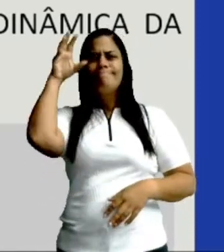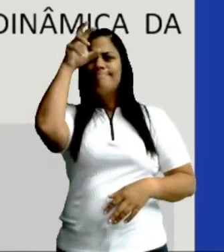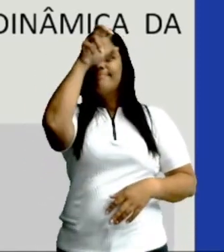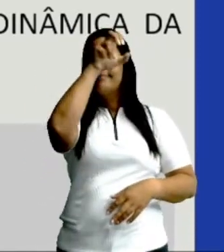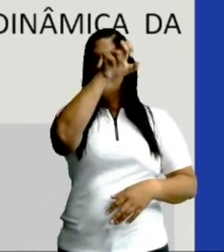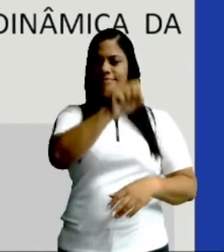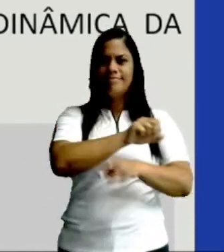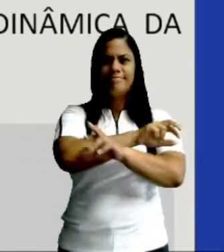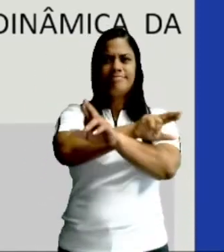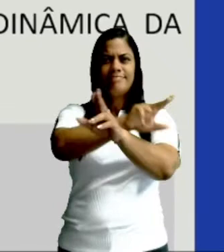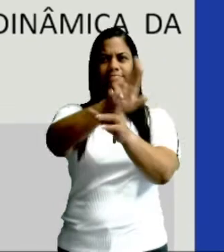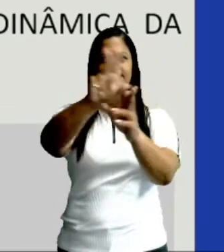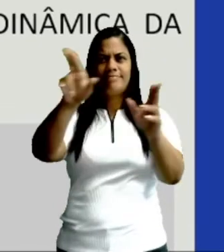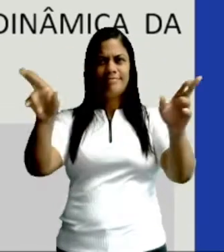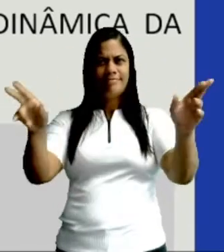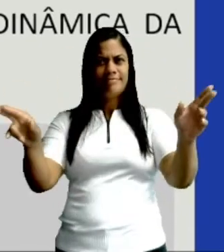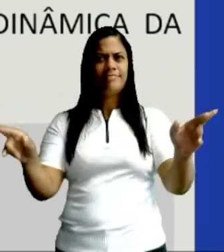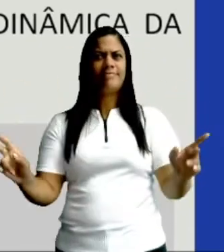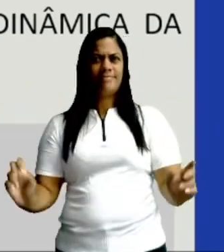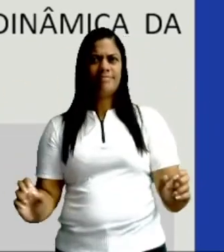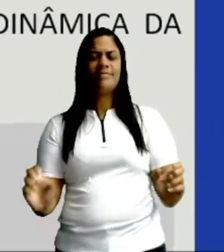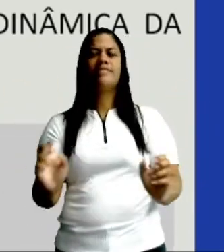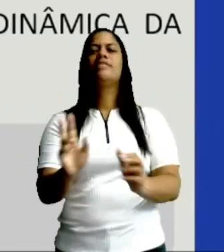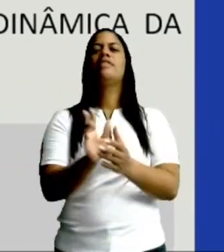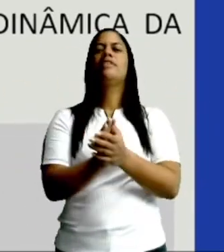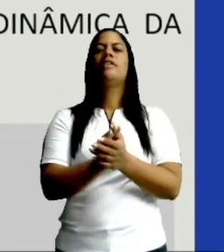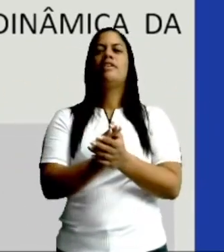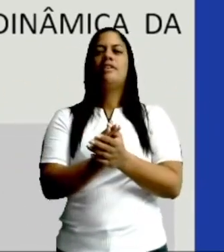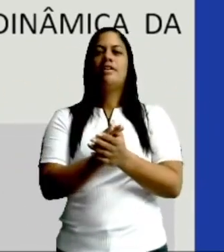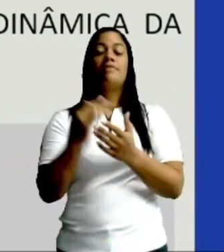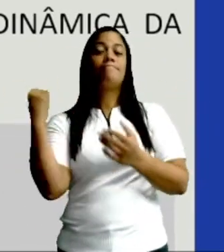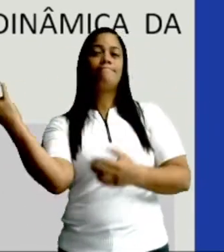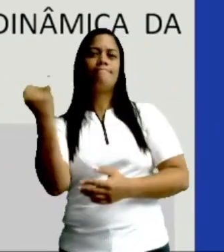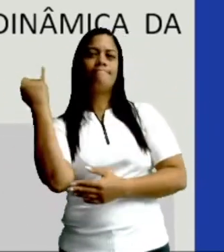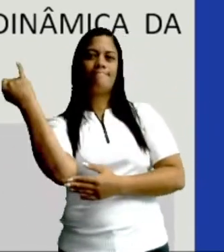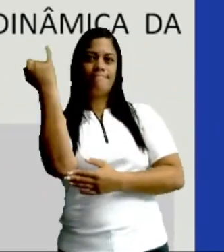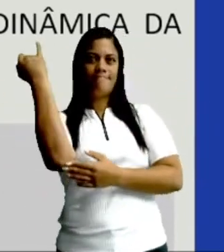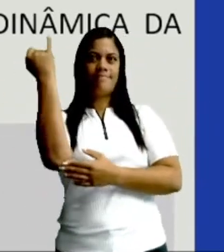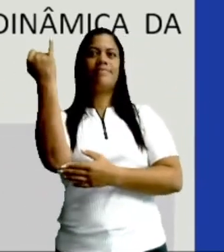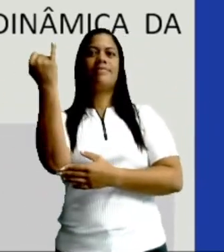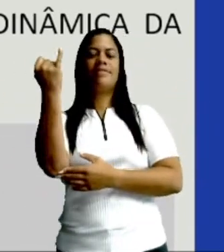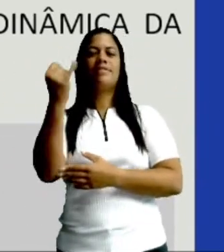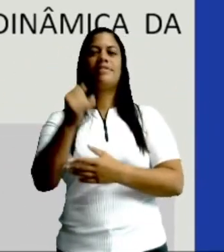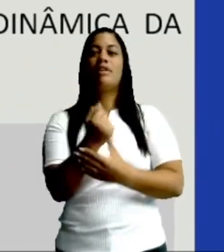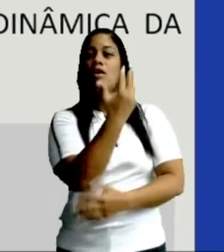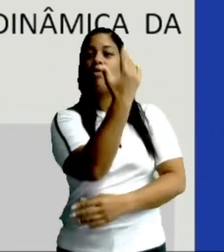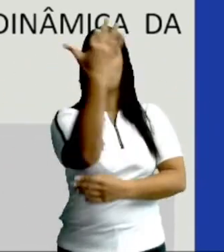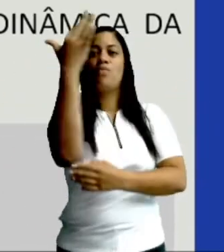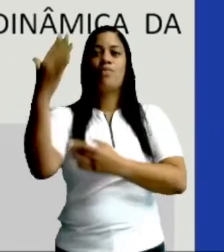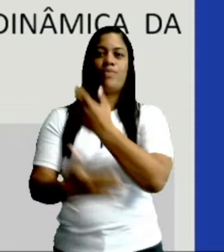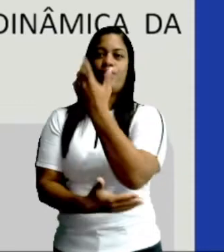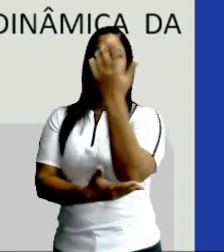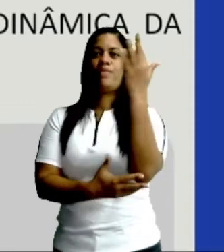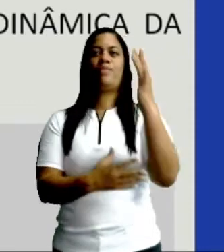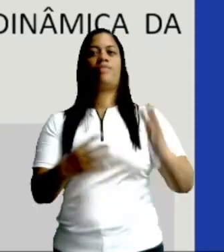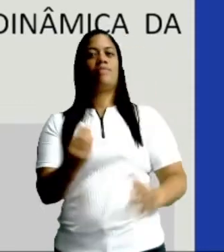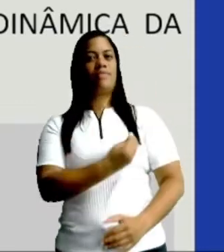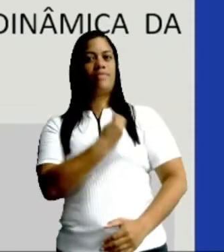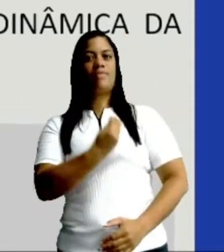a distribuição da cobertura vegetal e sua importância para a dinâmica da natureza e para a vida